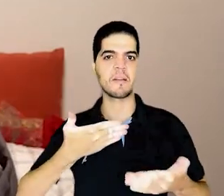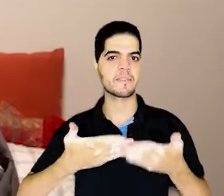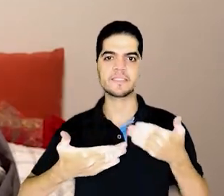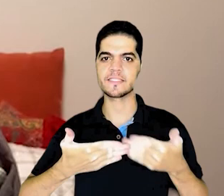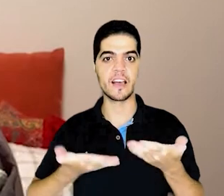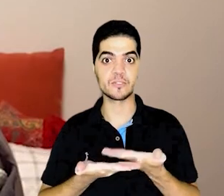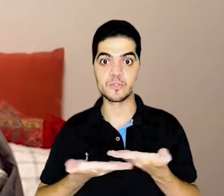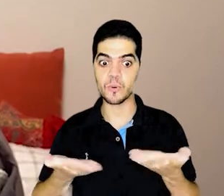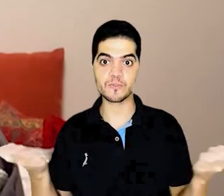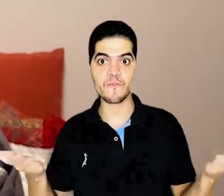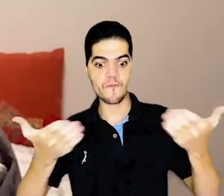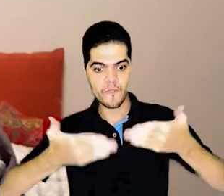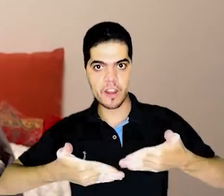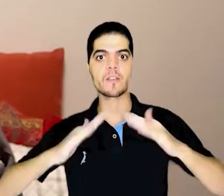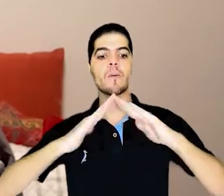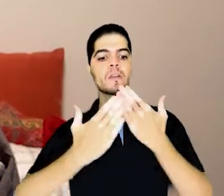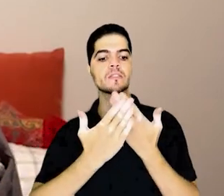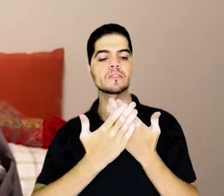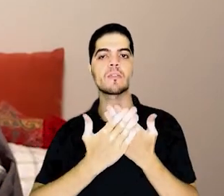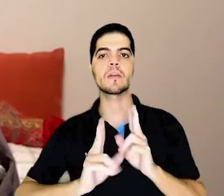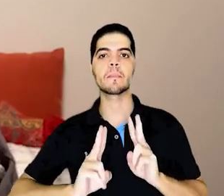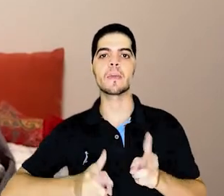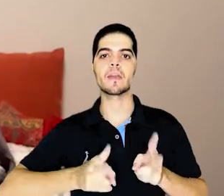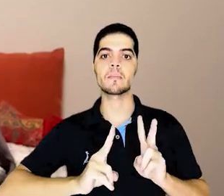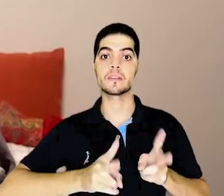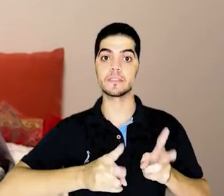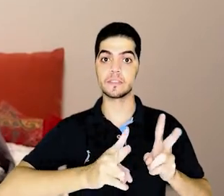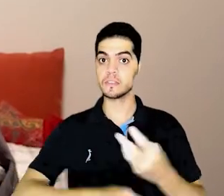sejam recebidos,